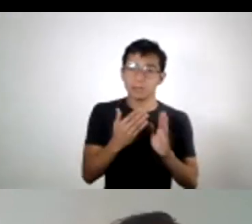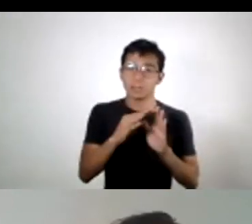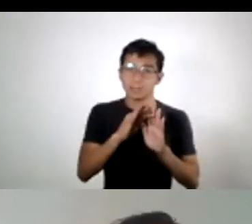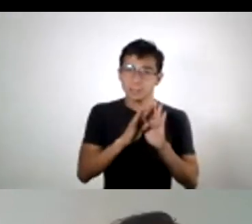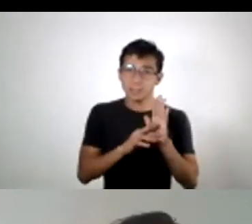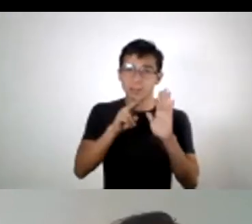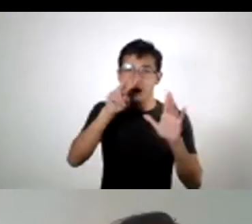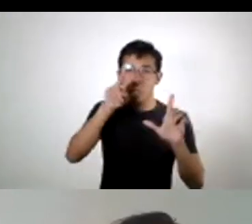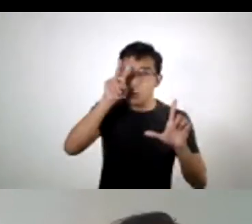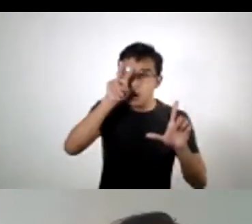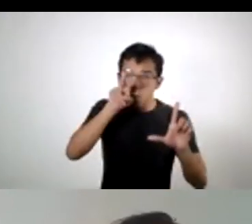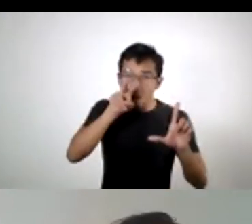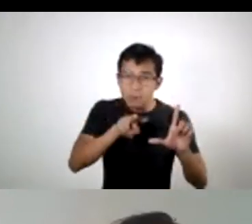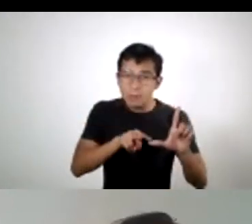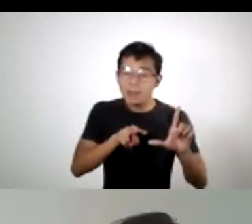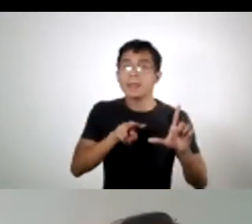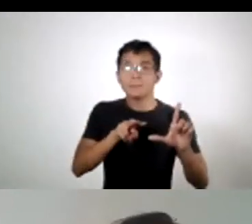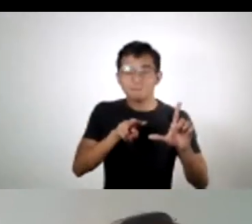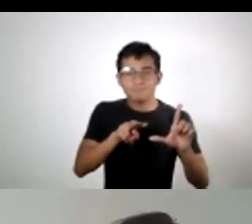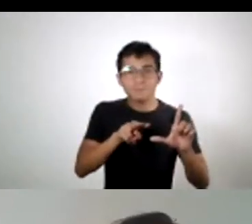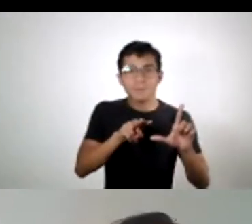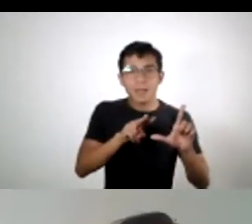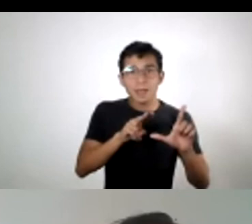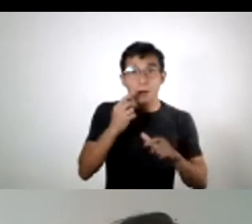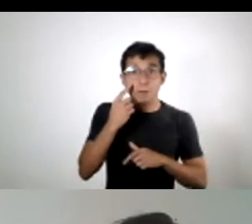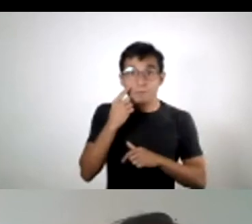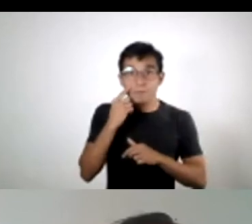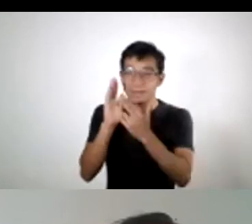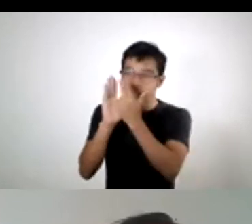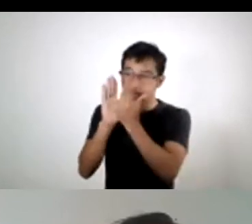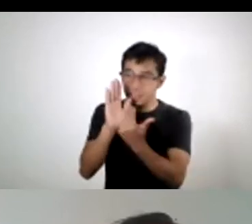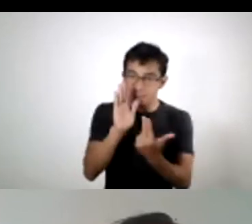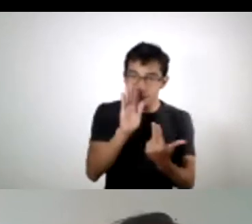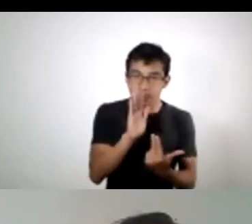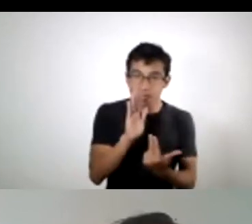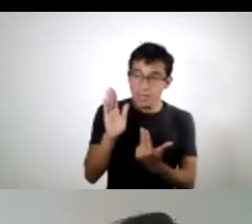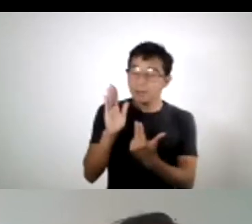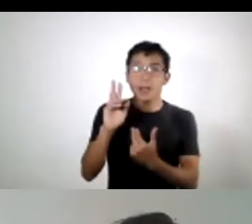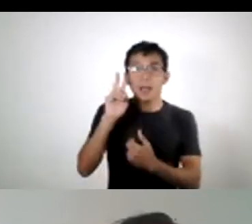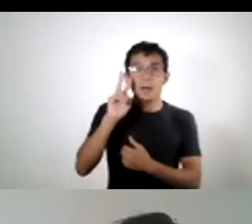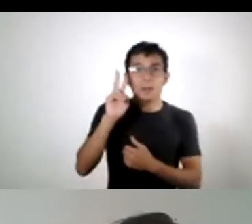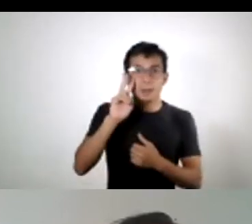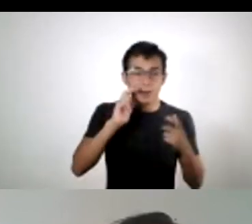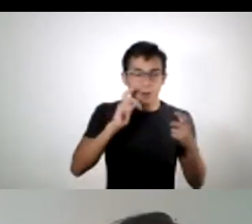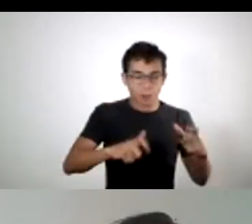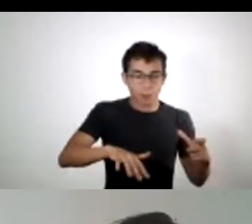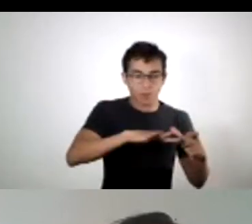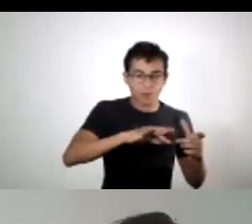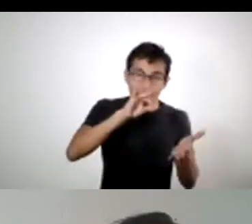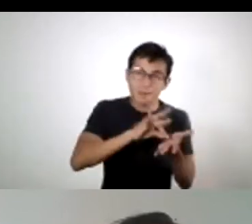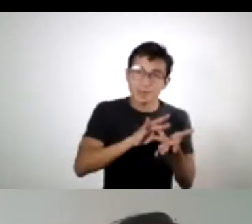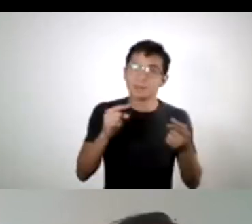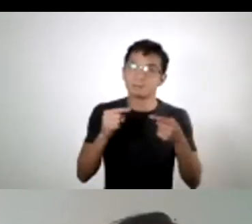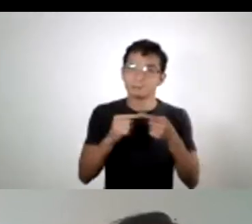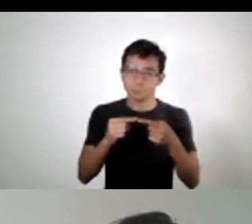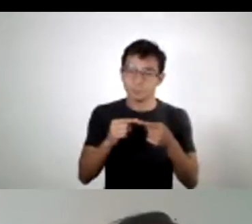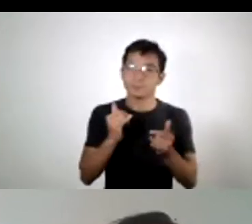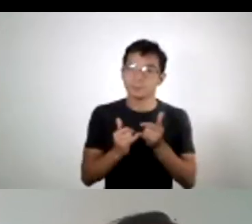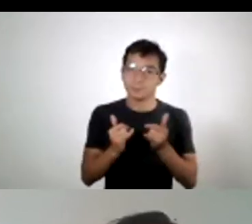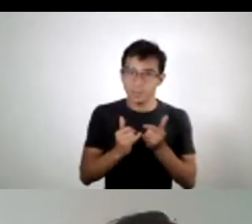muito fiéis, eu lembrei bastante da minha visita aí ao Quilombo. Tem imagens assim que parece